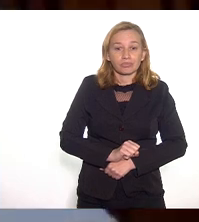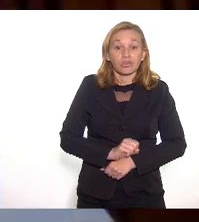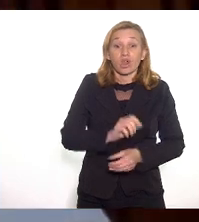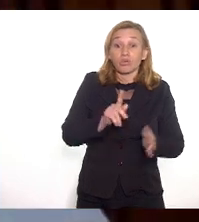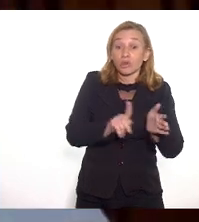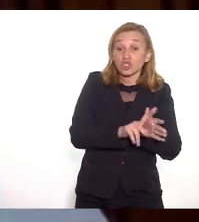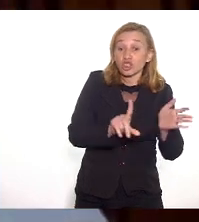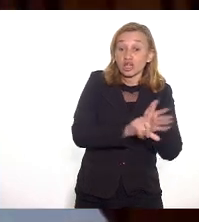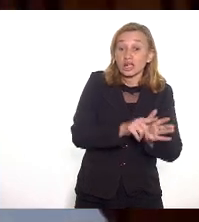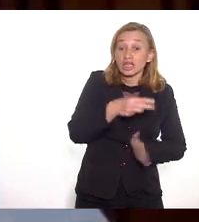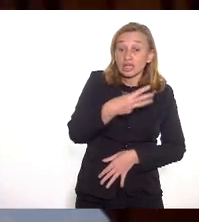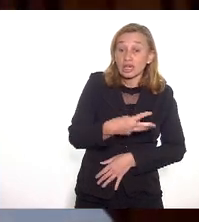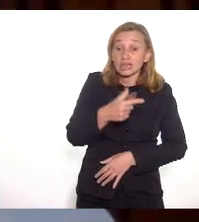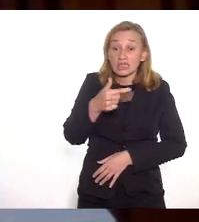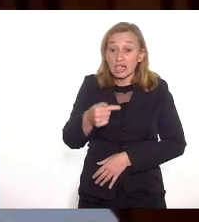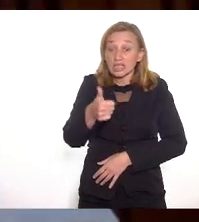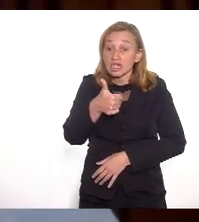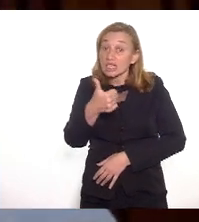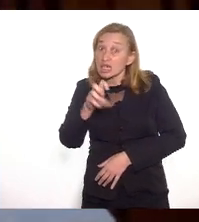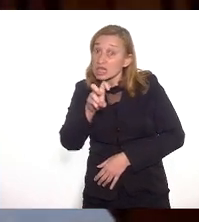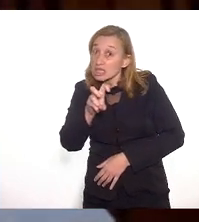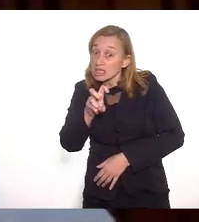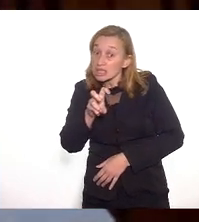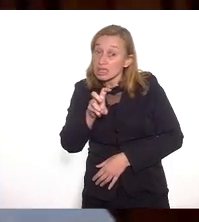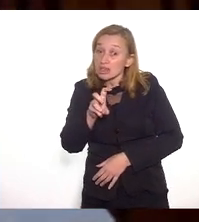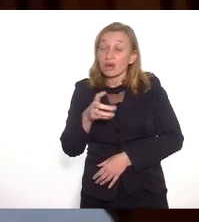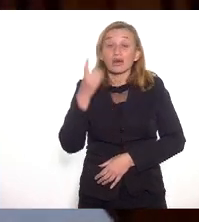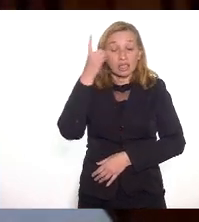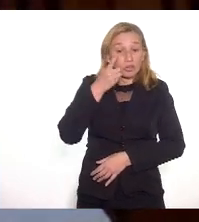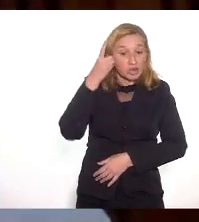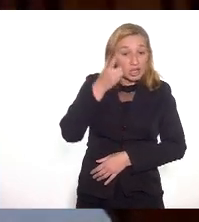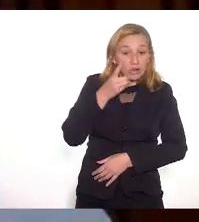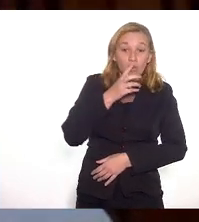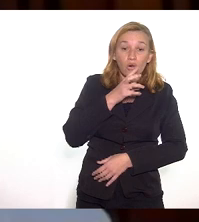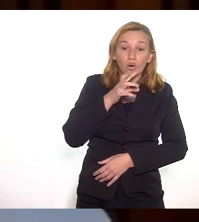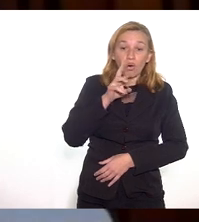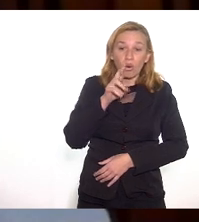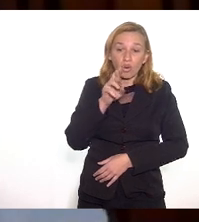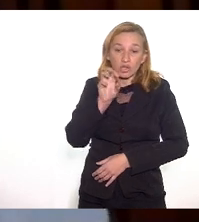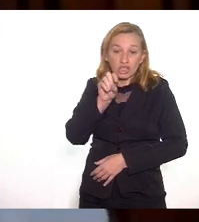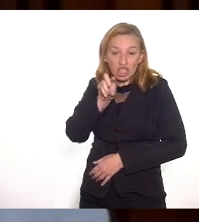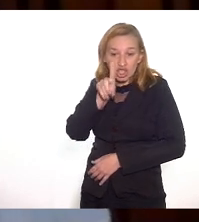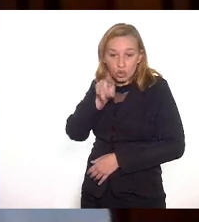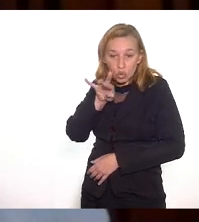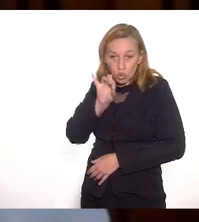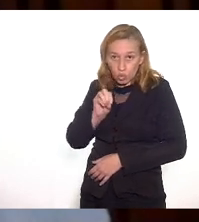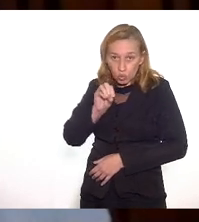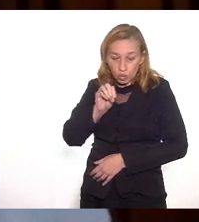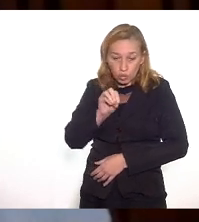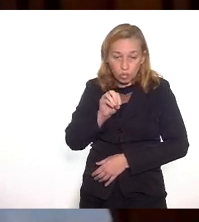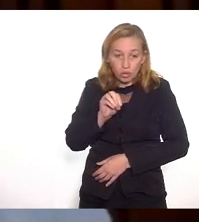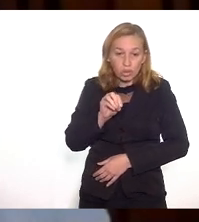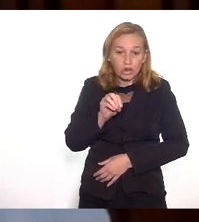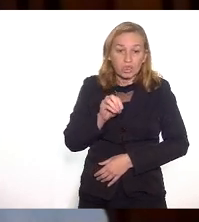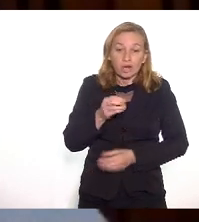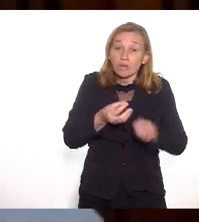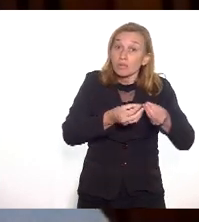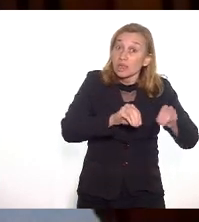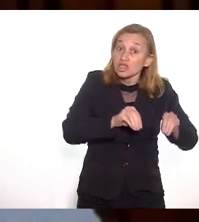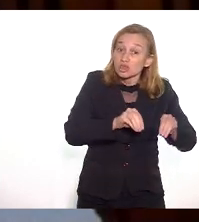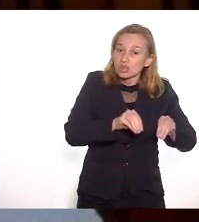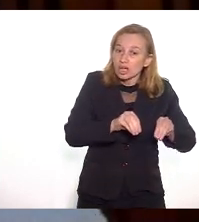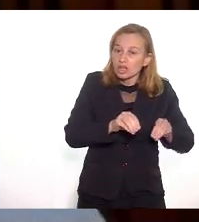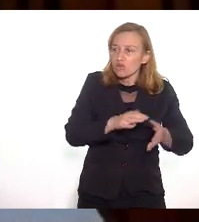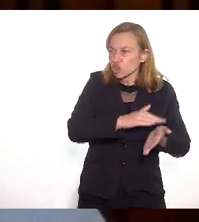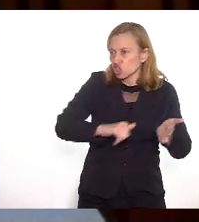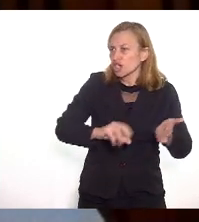Projeto de lei 3715, da autoria do deputado Rodrigo Bacelar. O parecer é pela prejudicabilidade. Eu vou